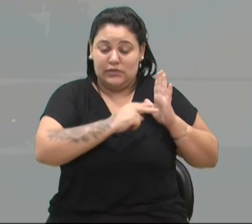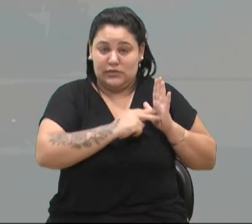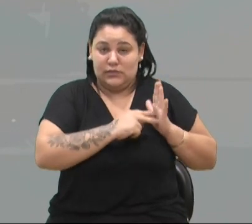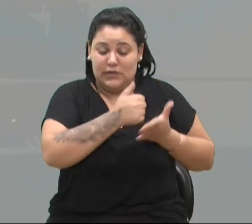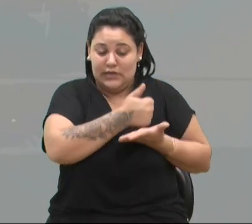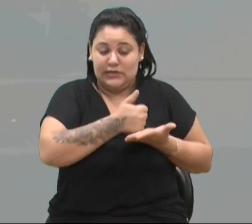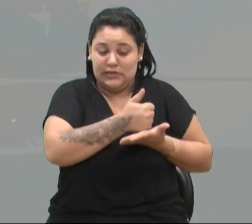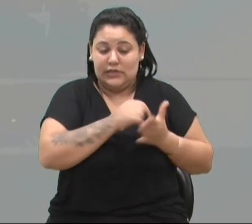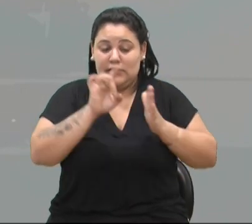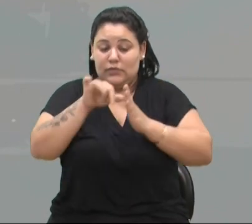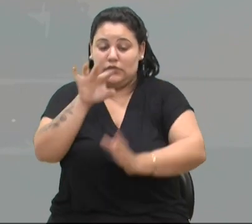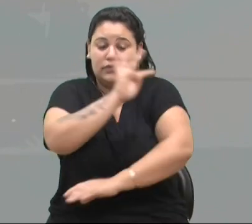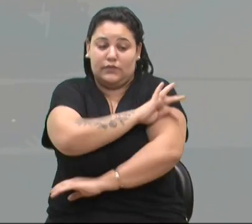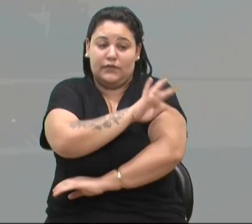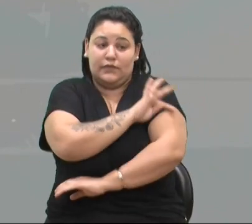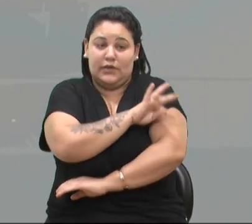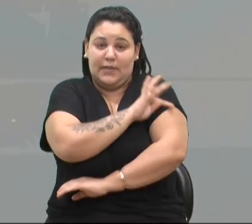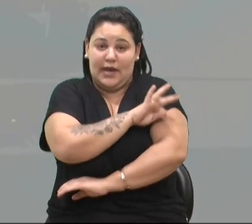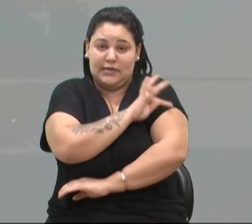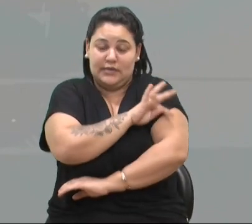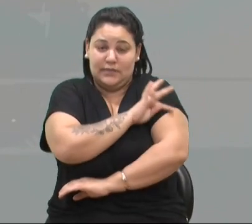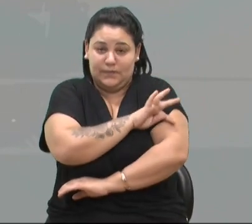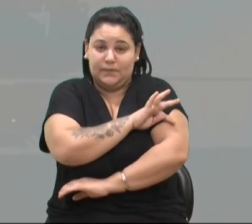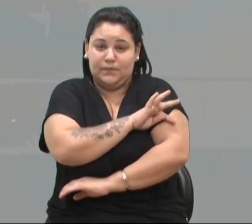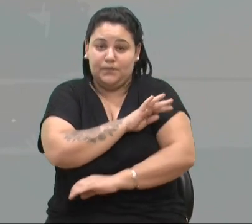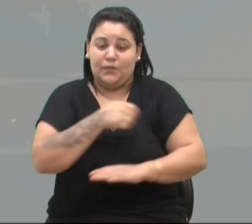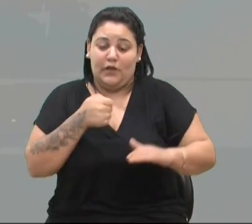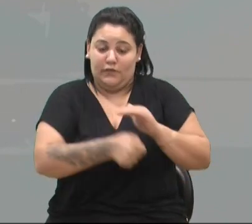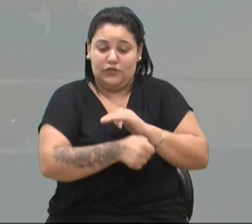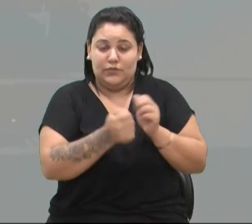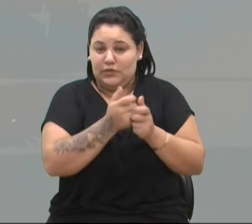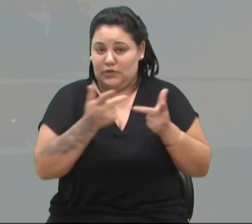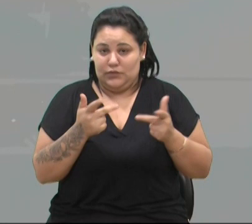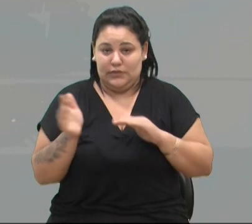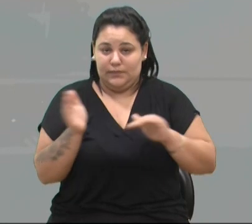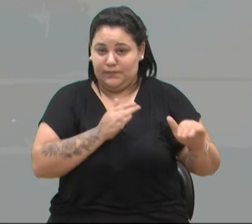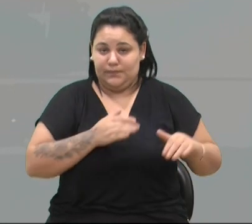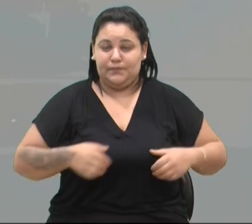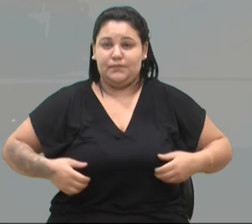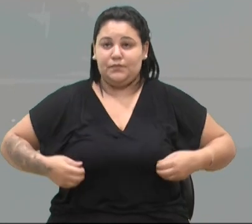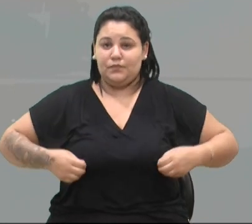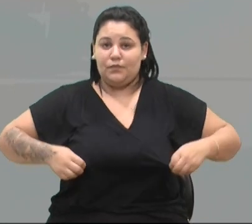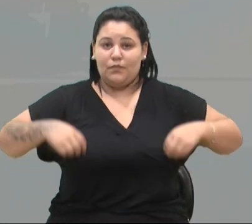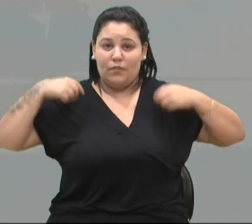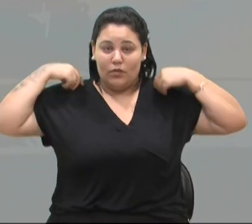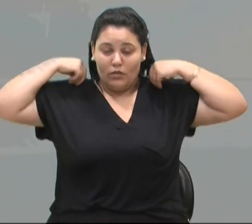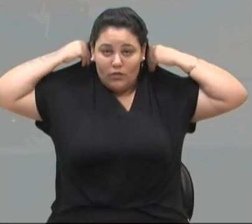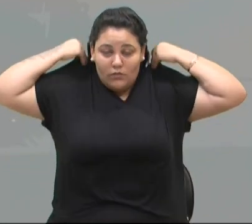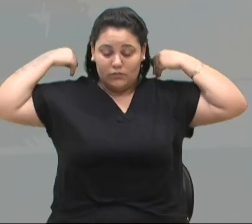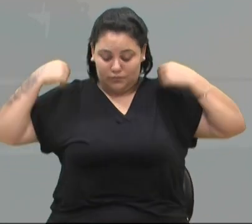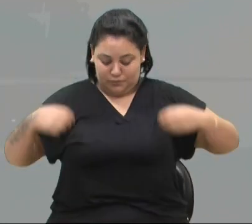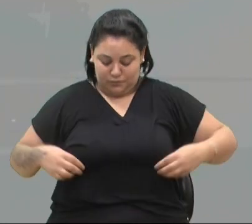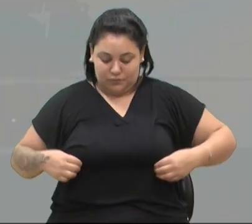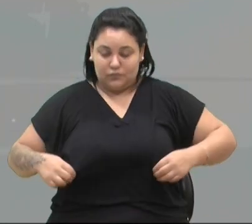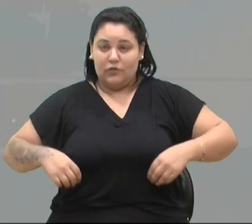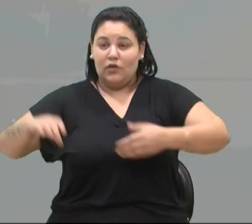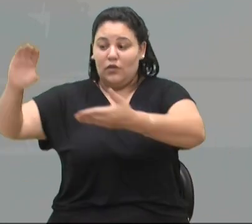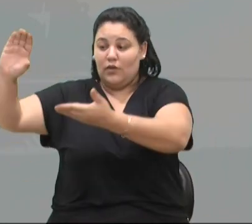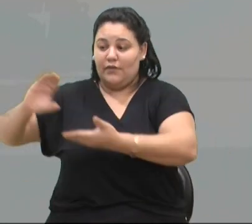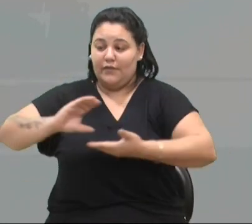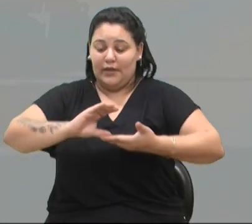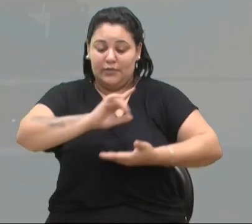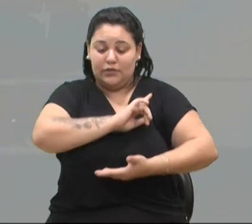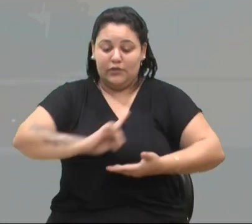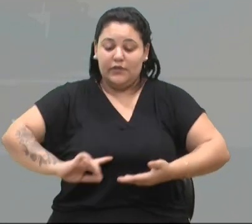depois com farmácia, vigilância e investimento. Pode passar. Com os recursos que vêm do governo federal,